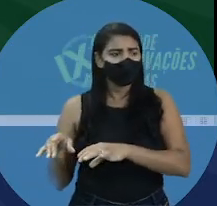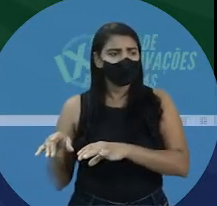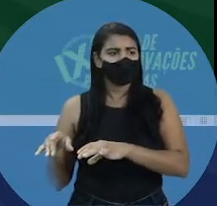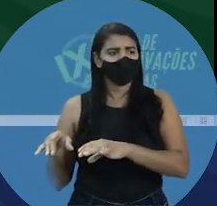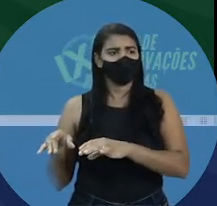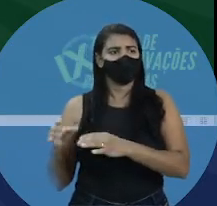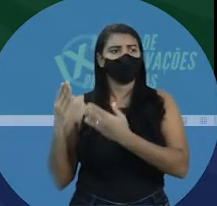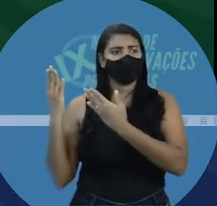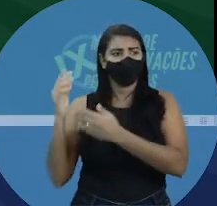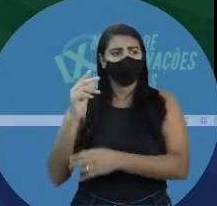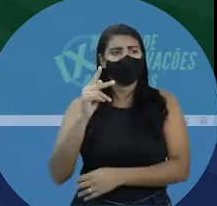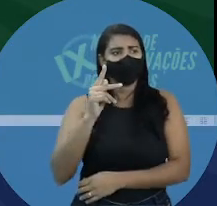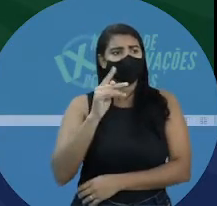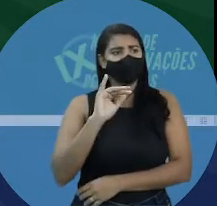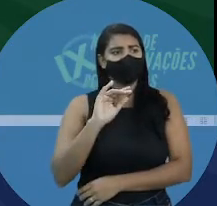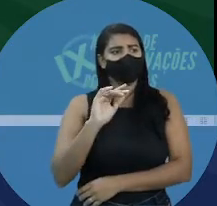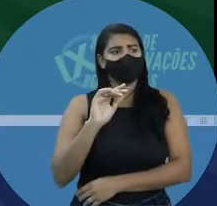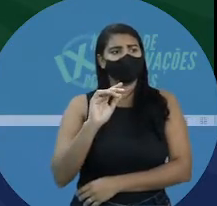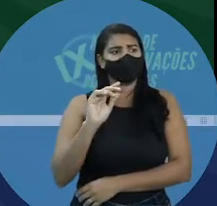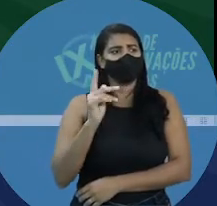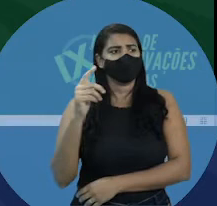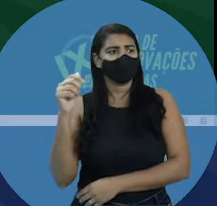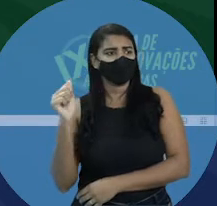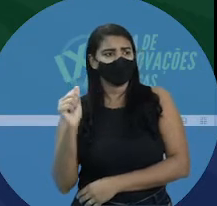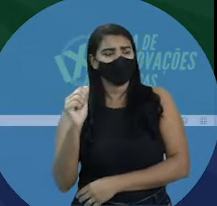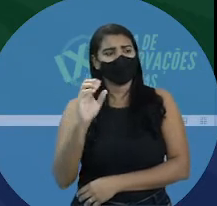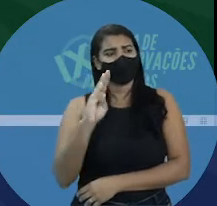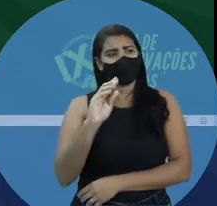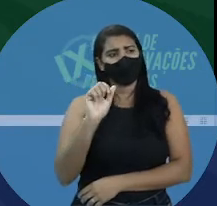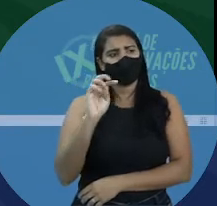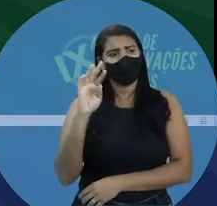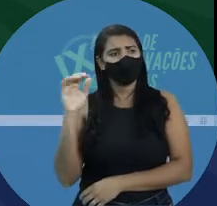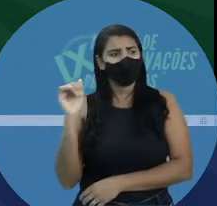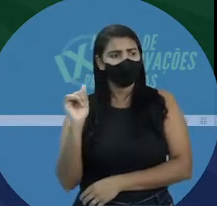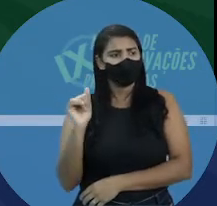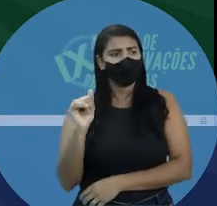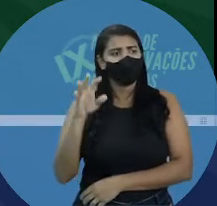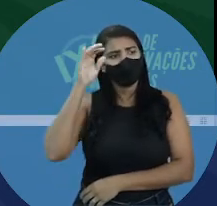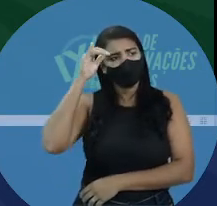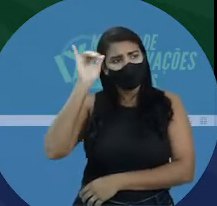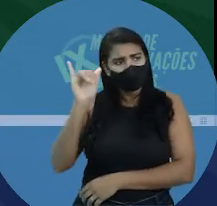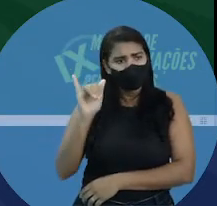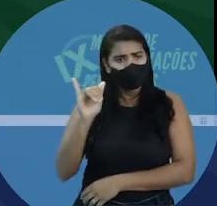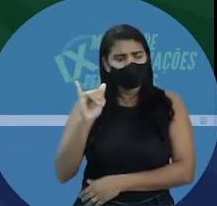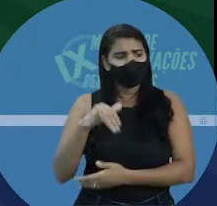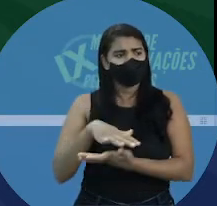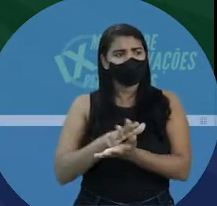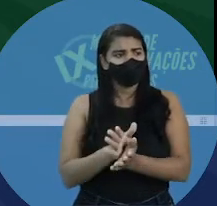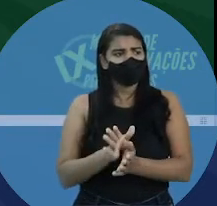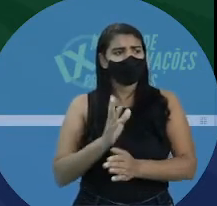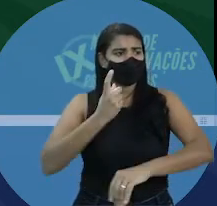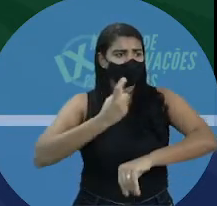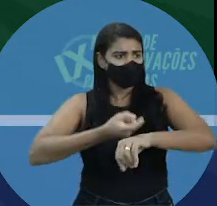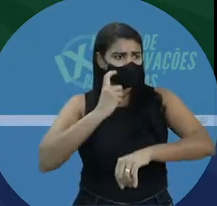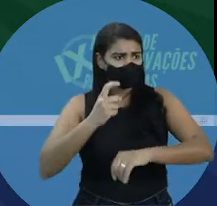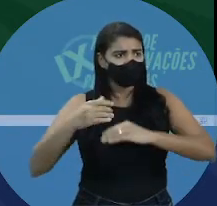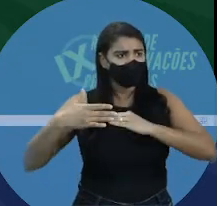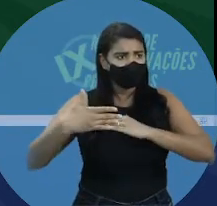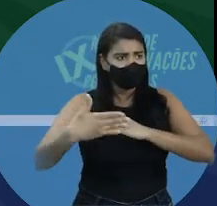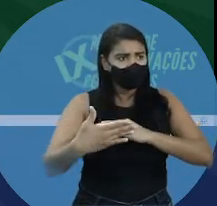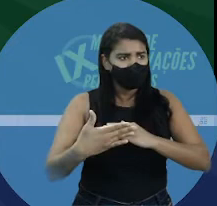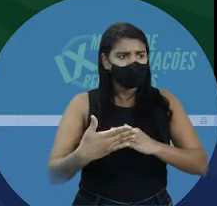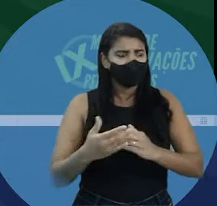dessas pilhas e baterias, para evitar essa contaminação do solo. Então, durante os jogos